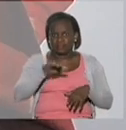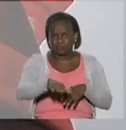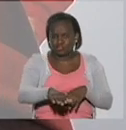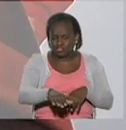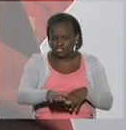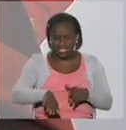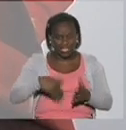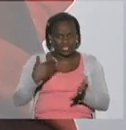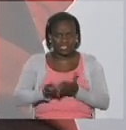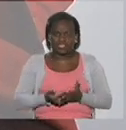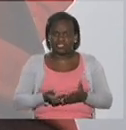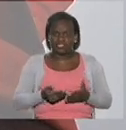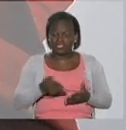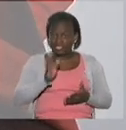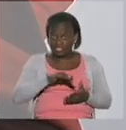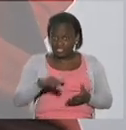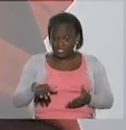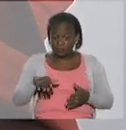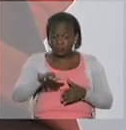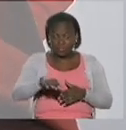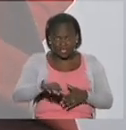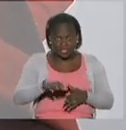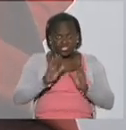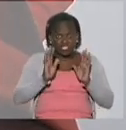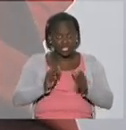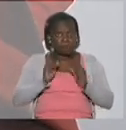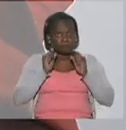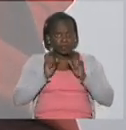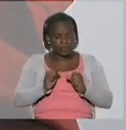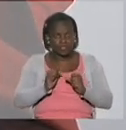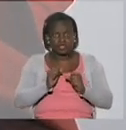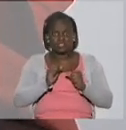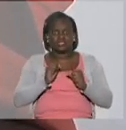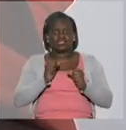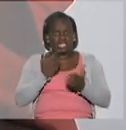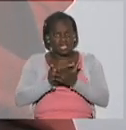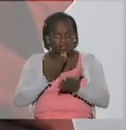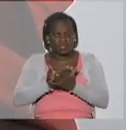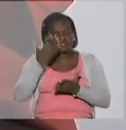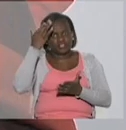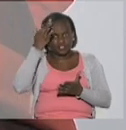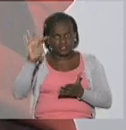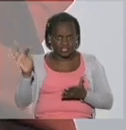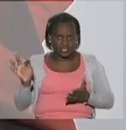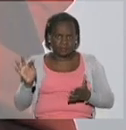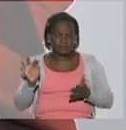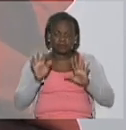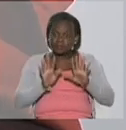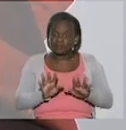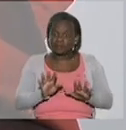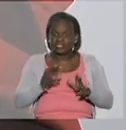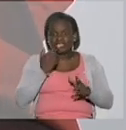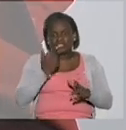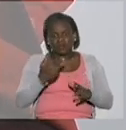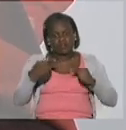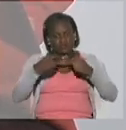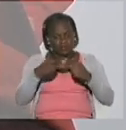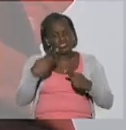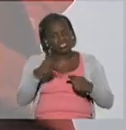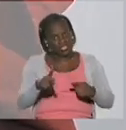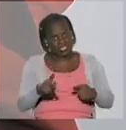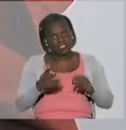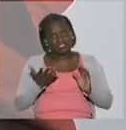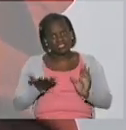educação infantil, né? A criança, já desde pequena, ela já poderia ter aula de filosofia. Claro que com uma